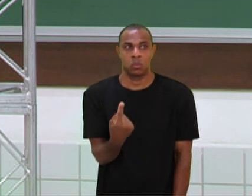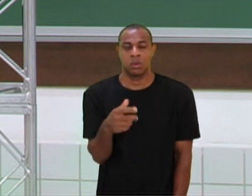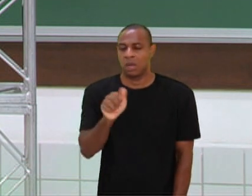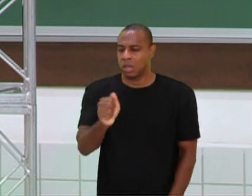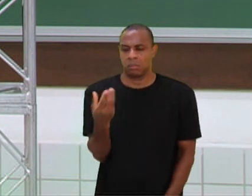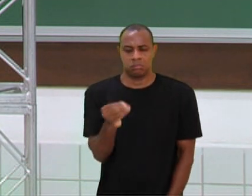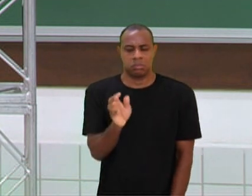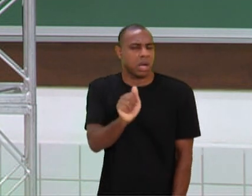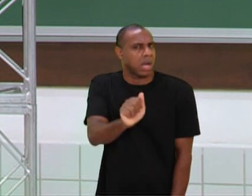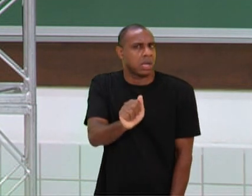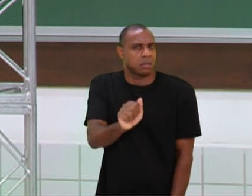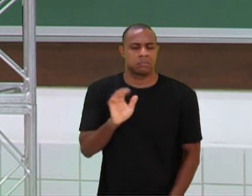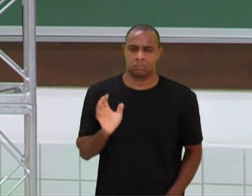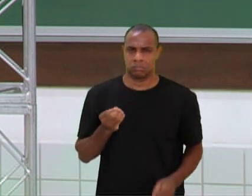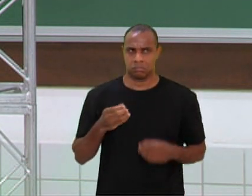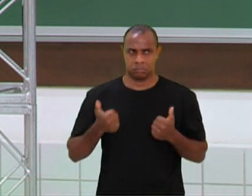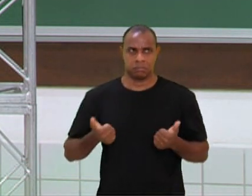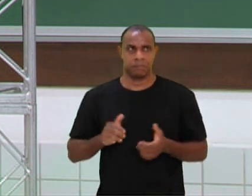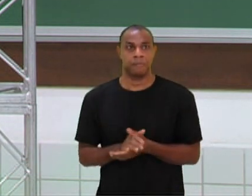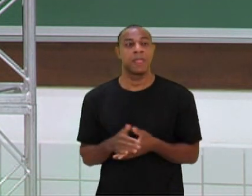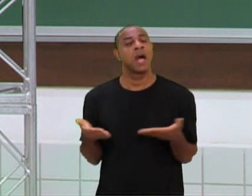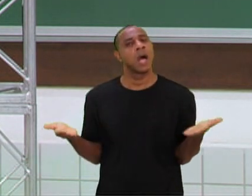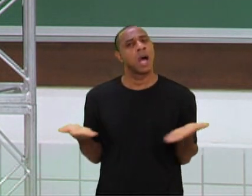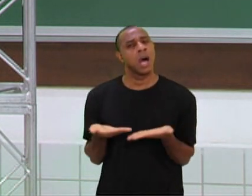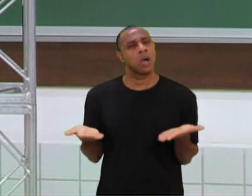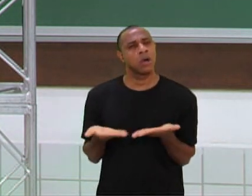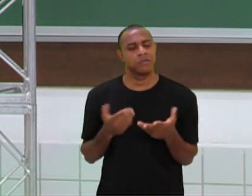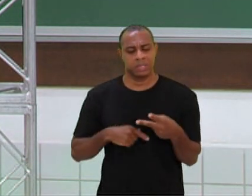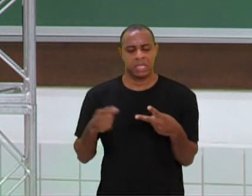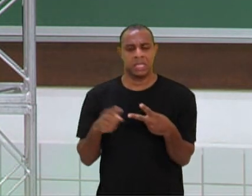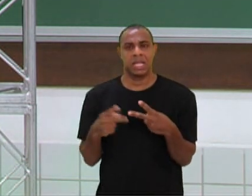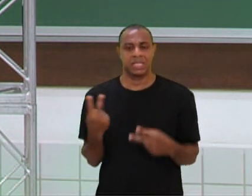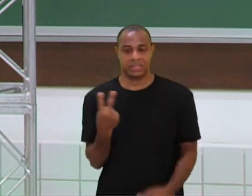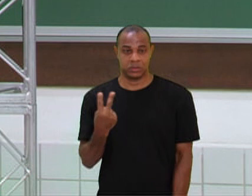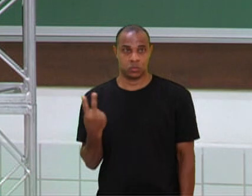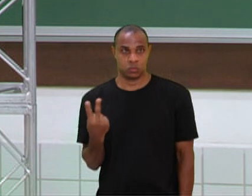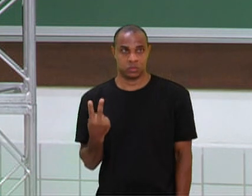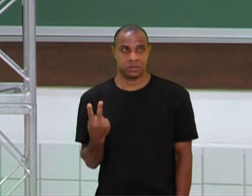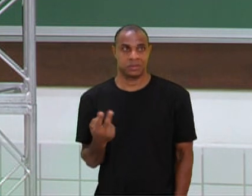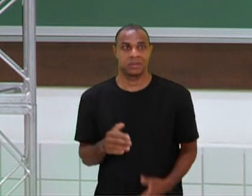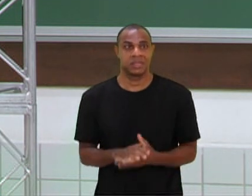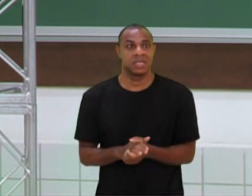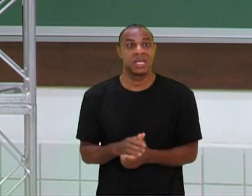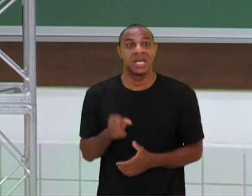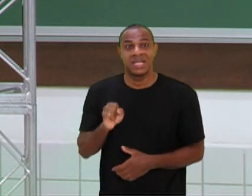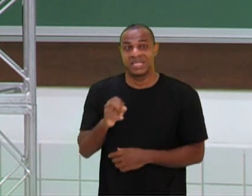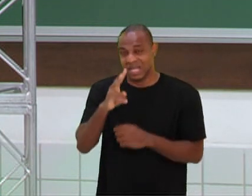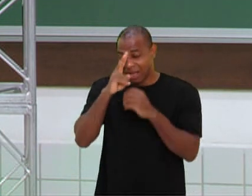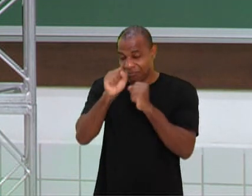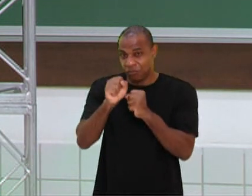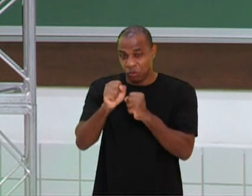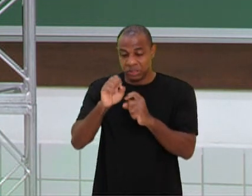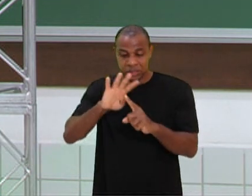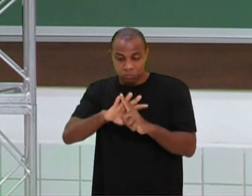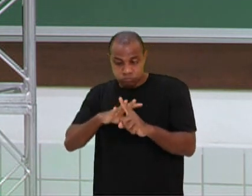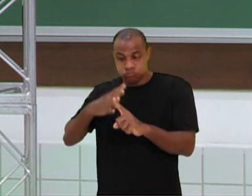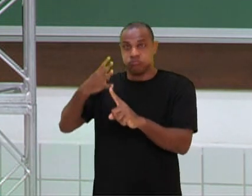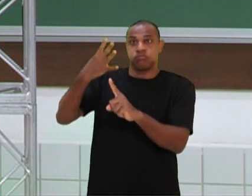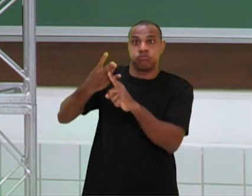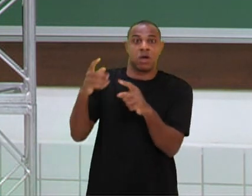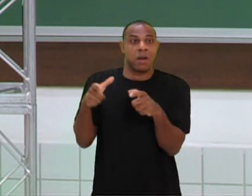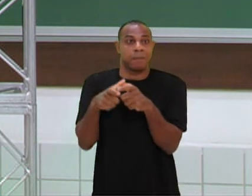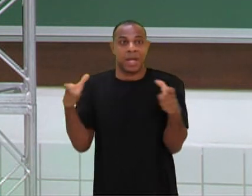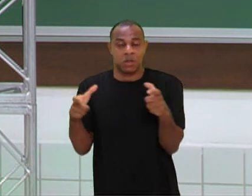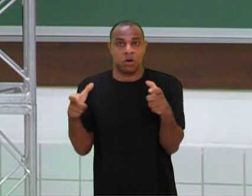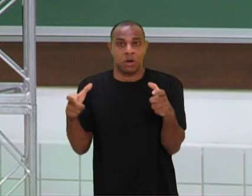A. Beleza? Agora a gente vai vir à segunda parte, ele fala o seguinte: se as forças se tornarem 4 vezes maior e a área cair